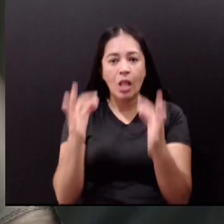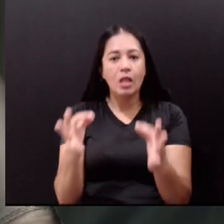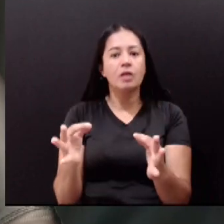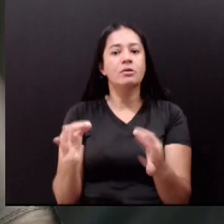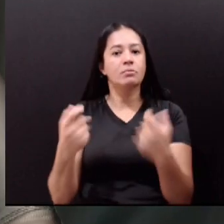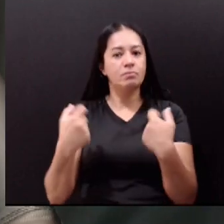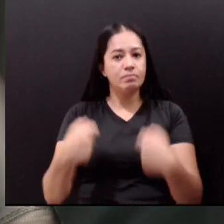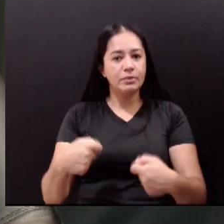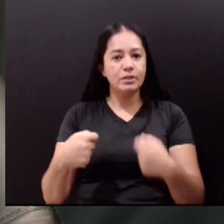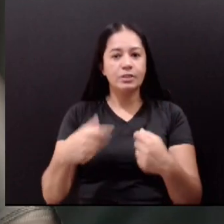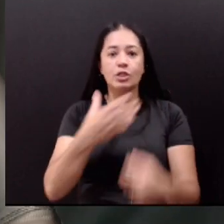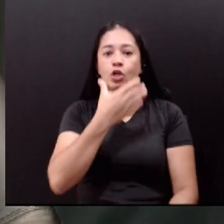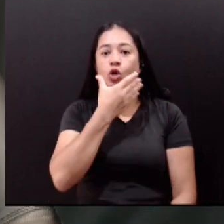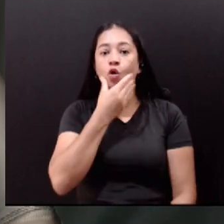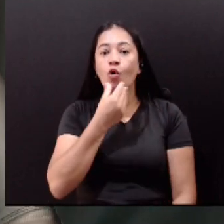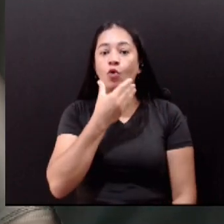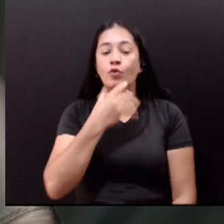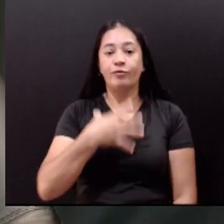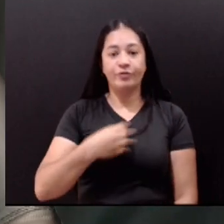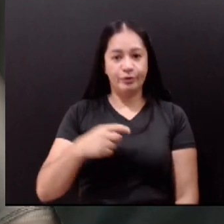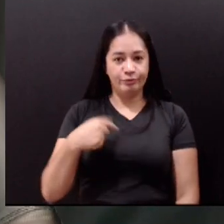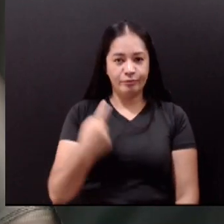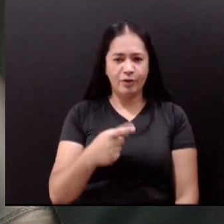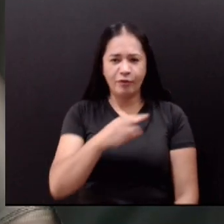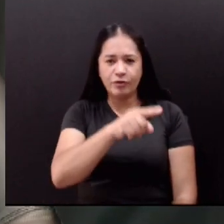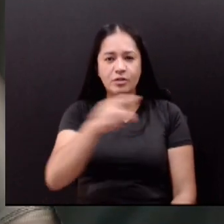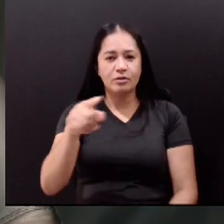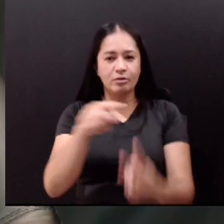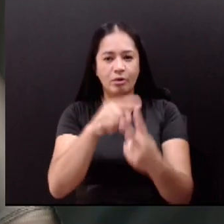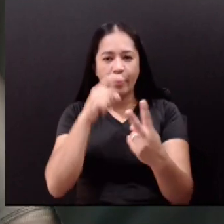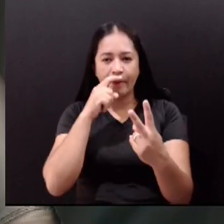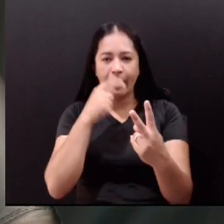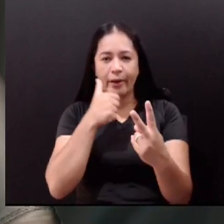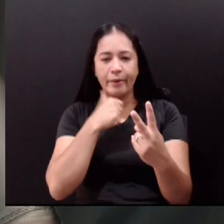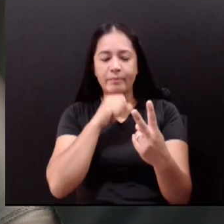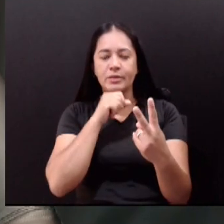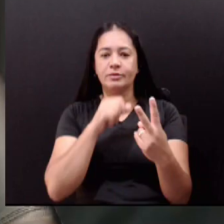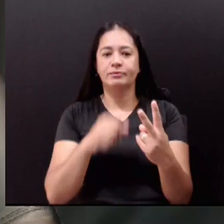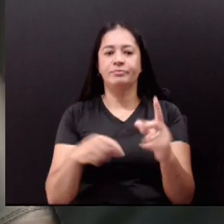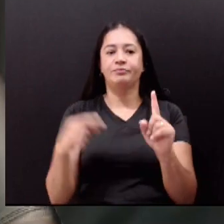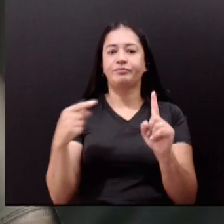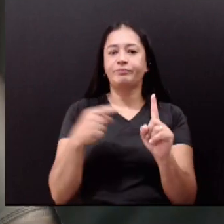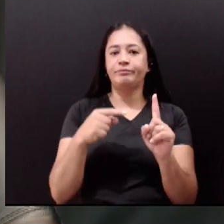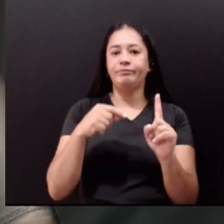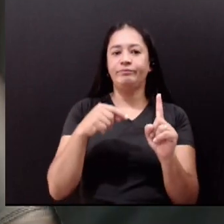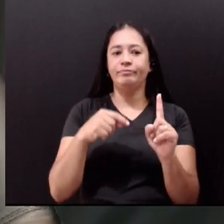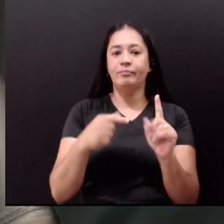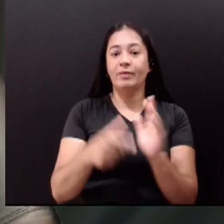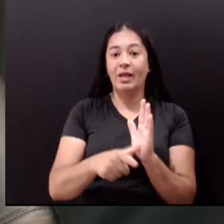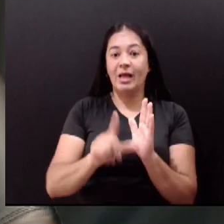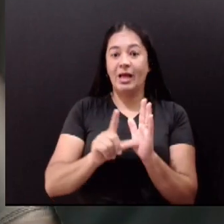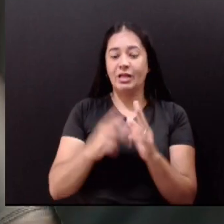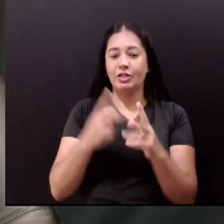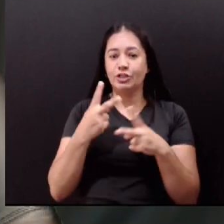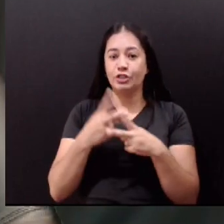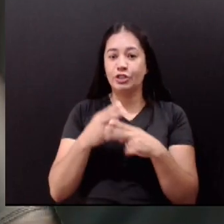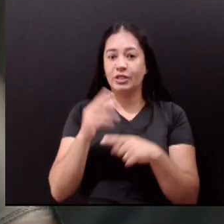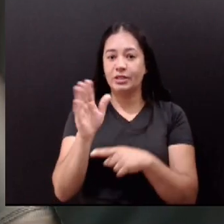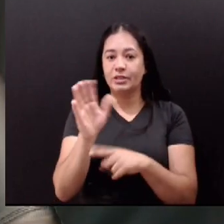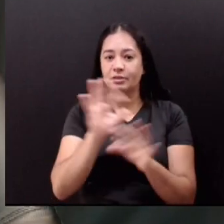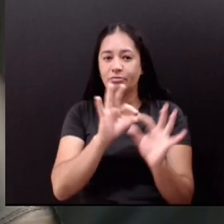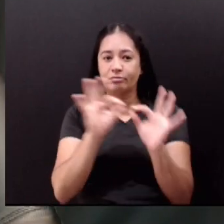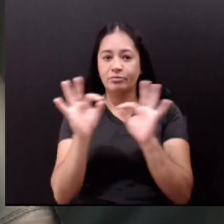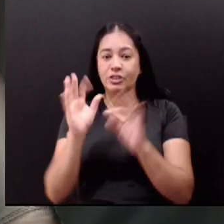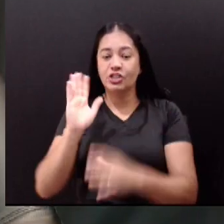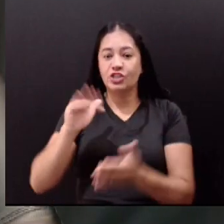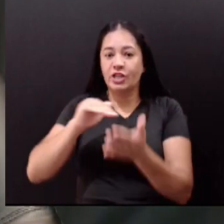nossos meninos, viu, mãe e pai. Vamos lá, Simone do Jardim Miriam Moreira, antes de assistir a série Adolescência, já tinha tirado o celular do meu filho